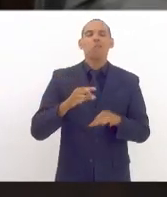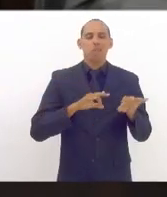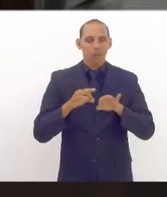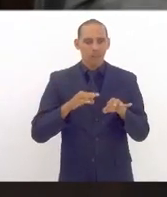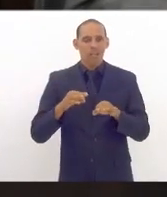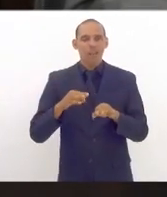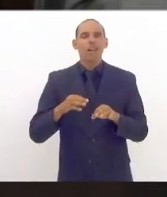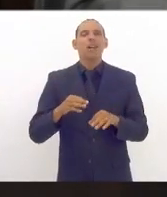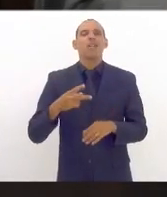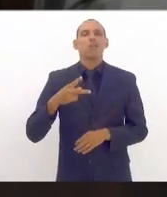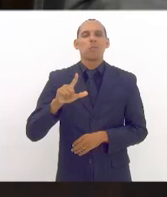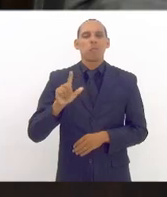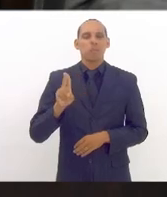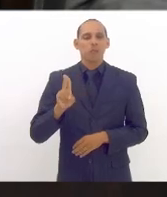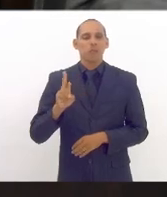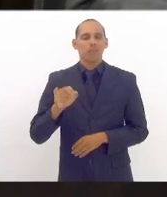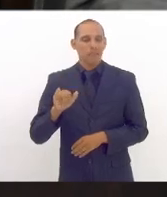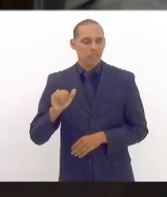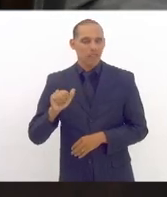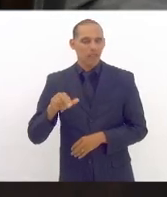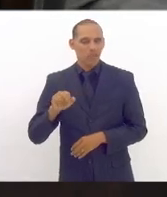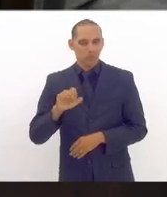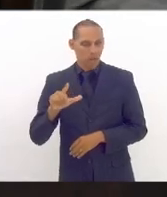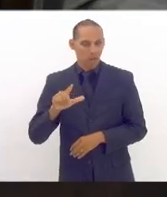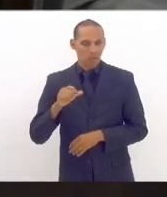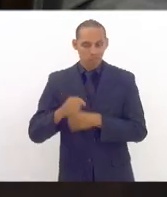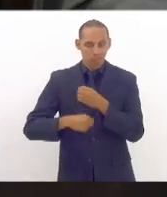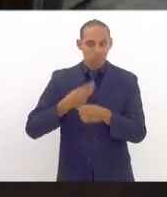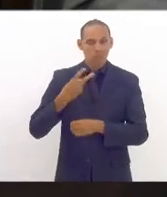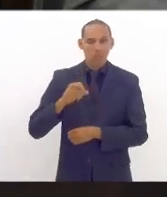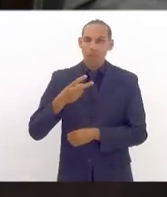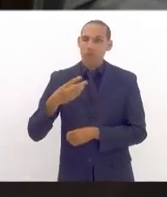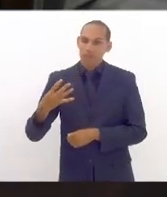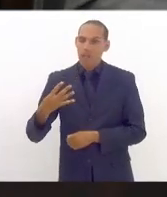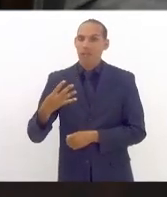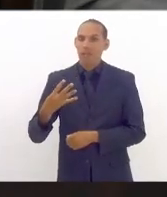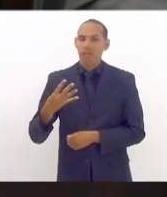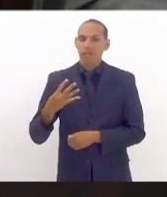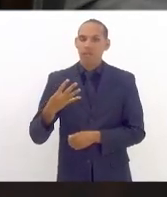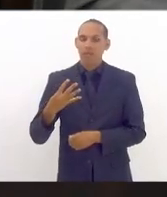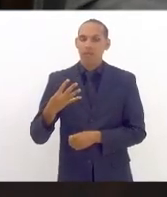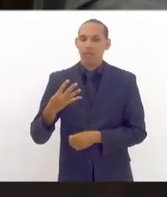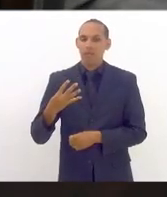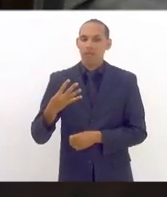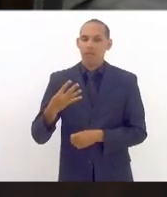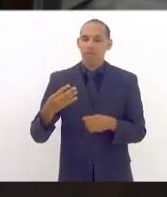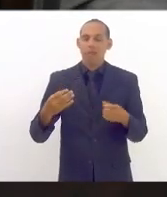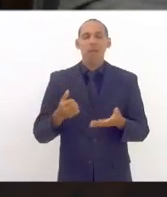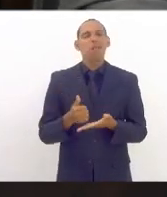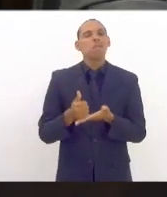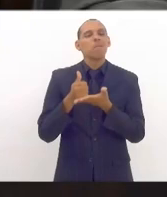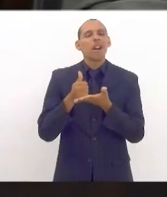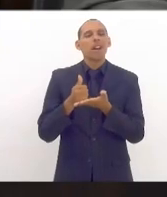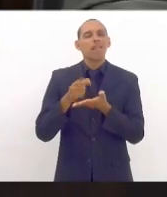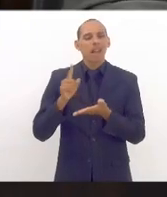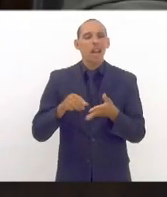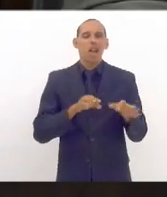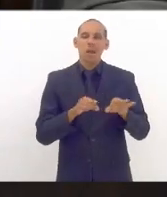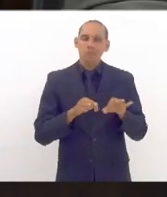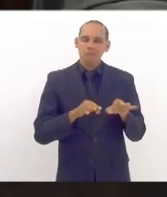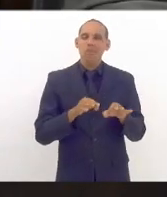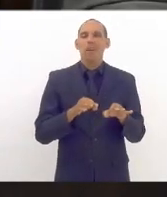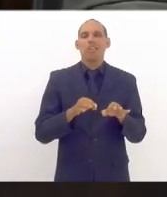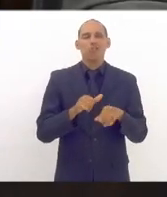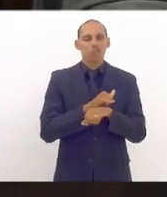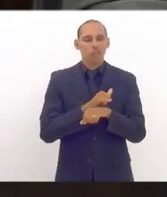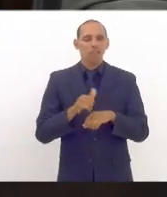plurianual PPA de 24 se arrime no plano estratégico de desenvolvimento econômico